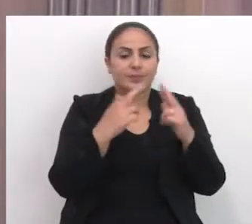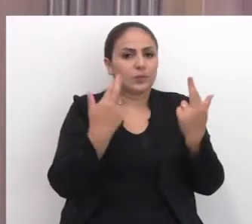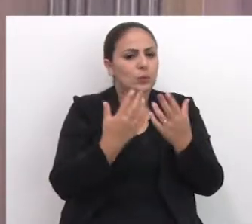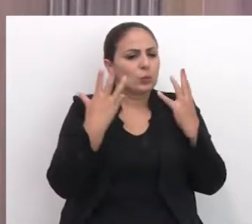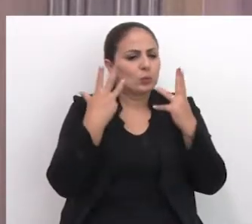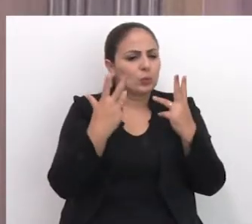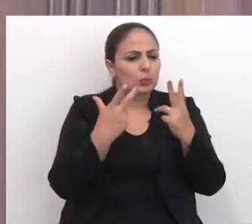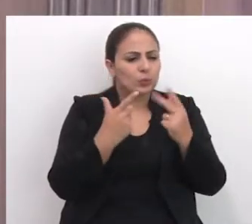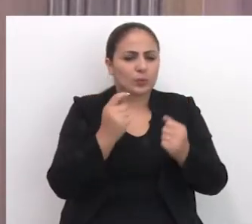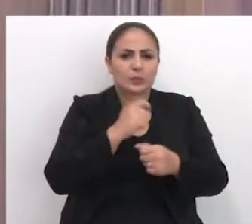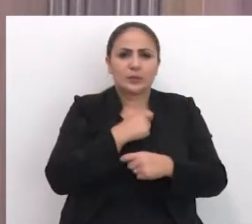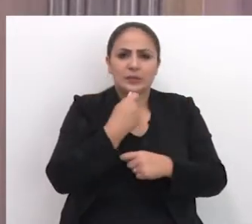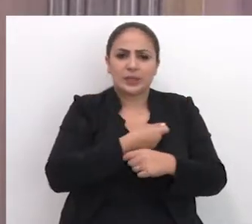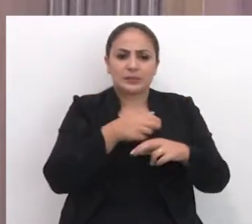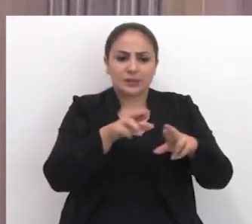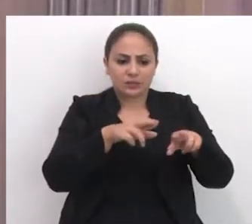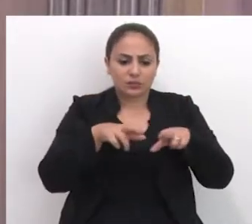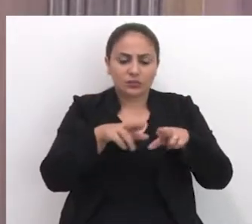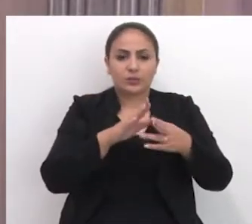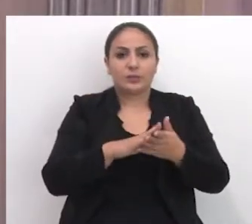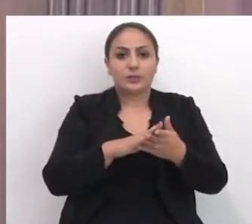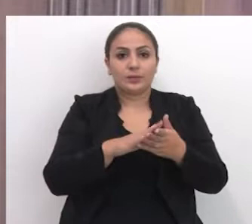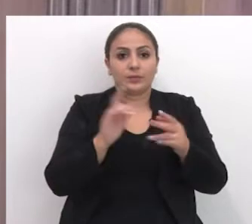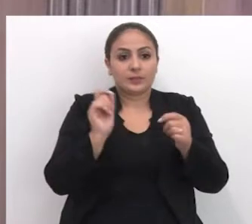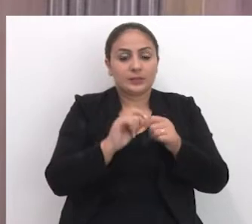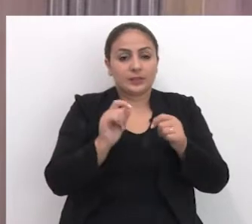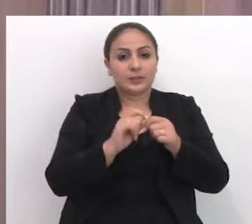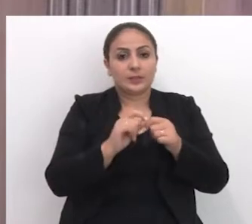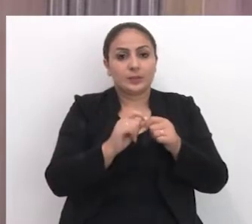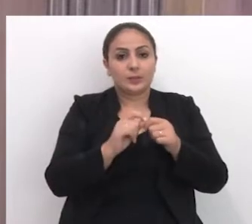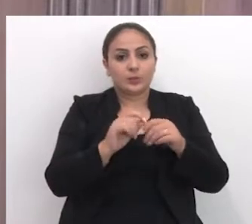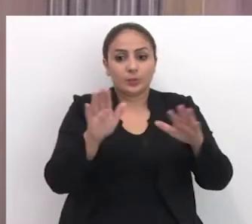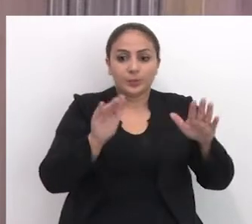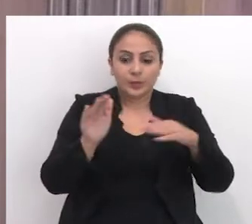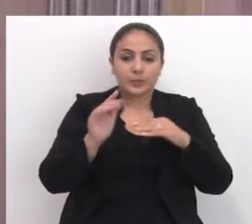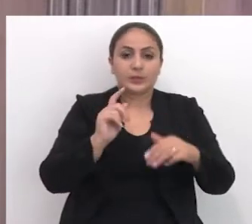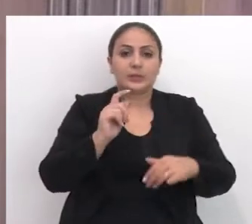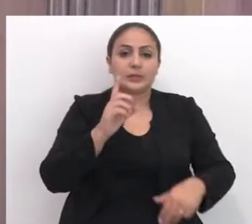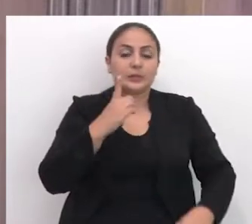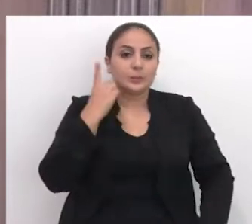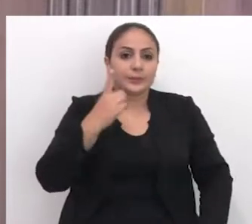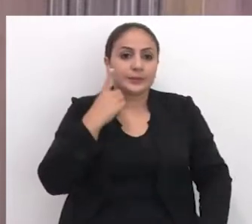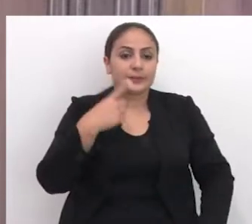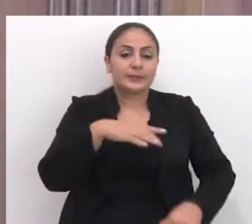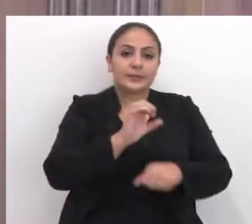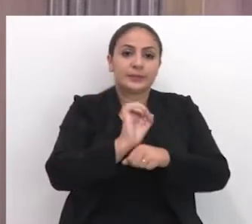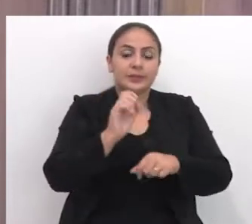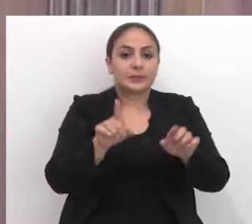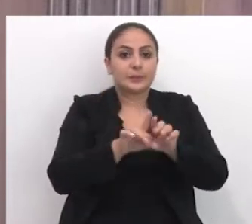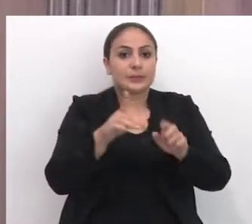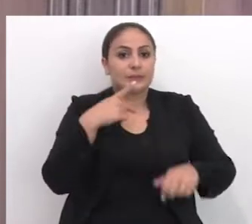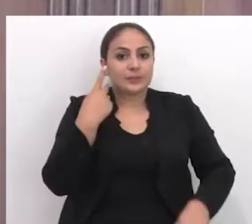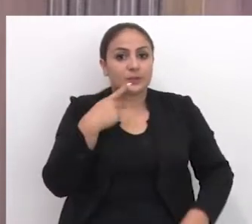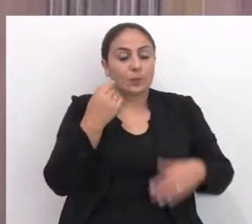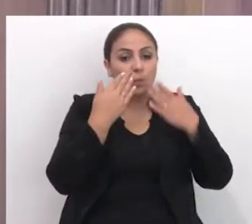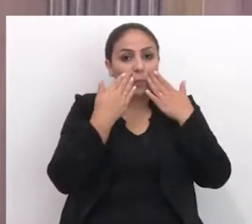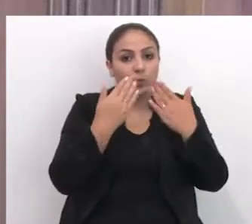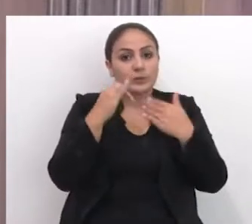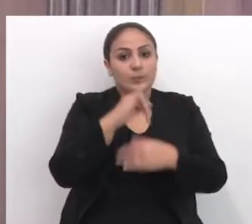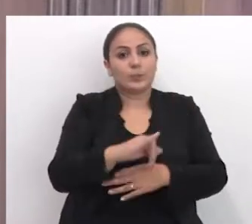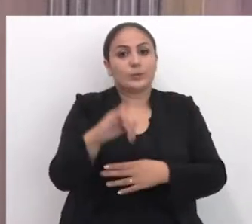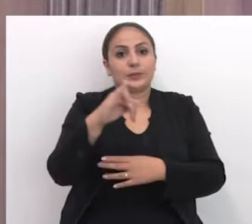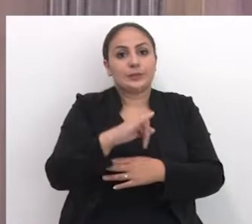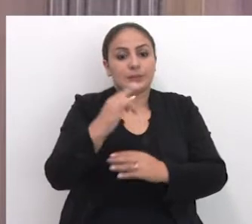né, possíveis aqui da região, reunimos os deputados estaduais e vereadores, mostrando que